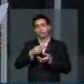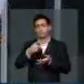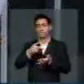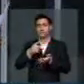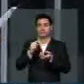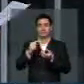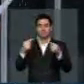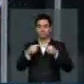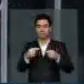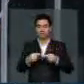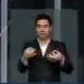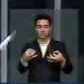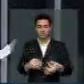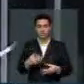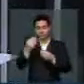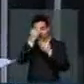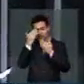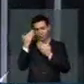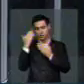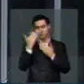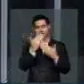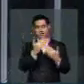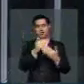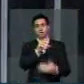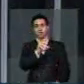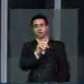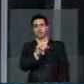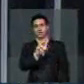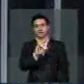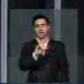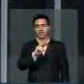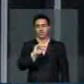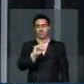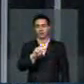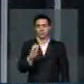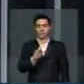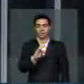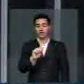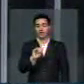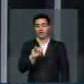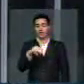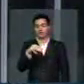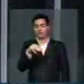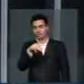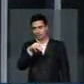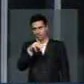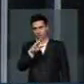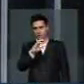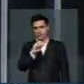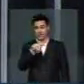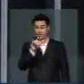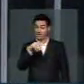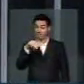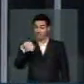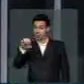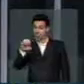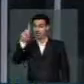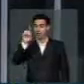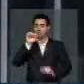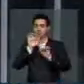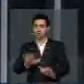afinado Muito obrigado Dorival caime que Deus lhe abençoe e ilumine aonde ele